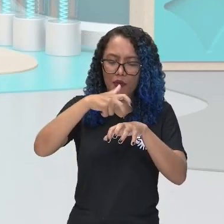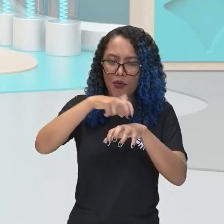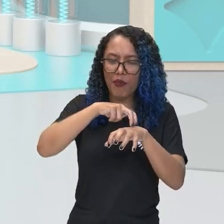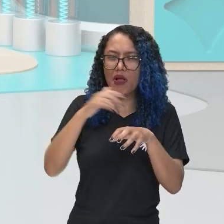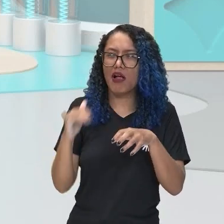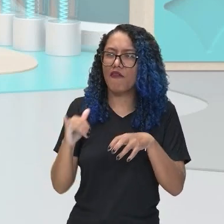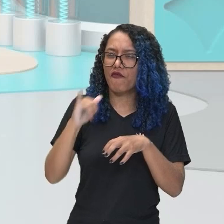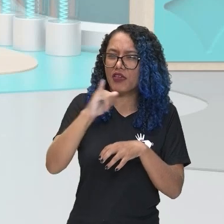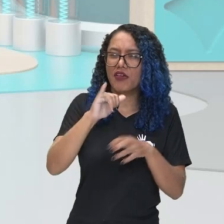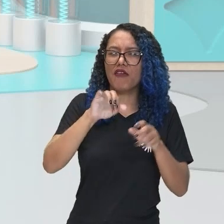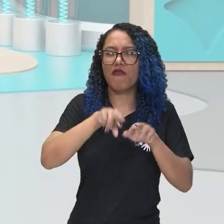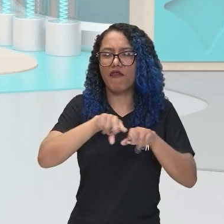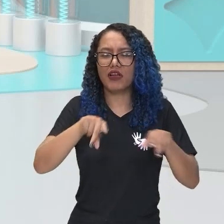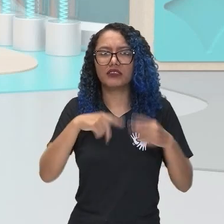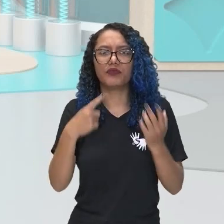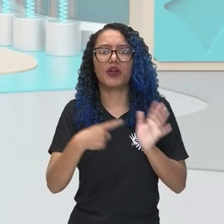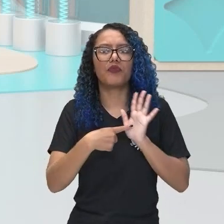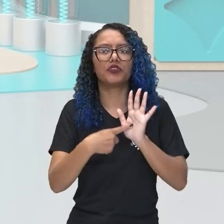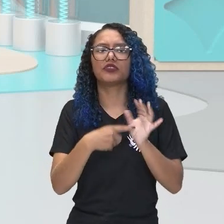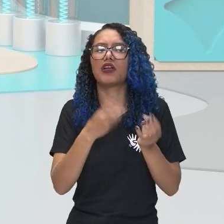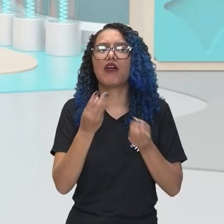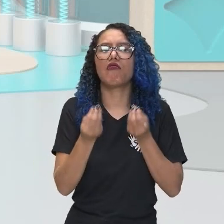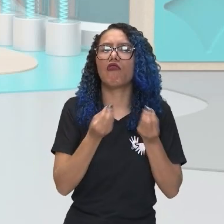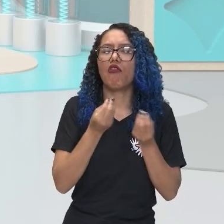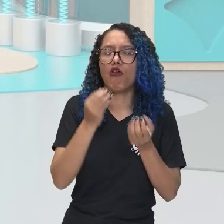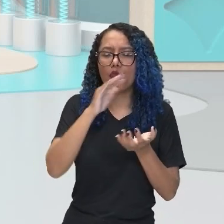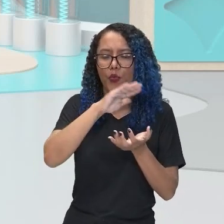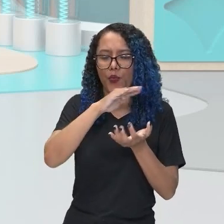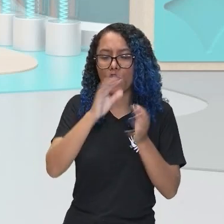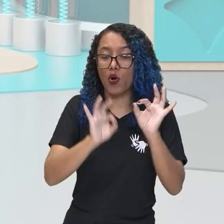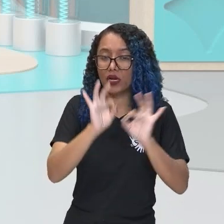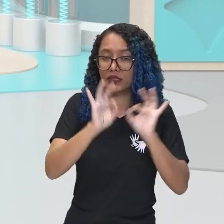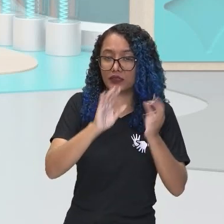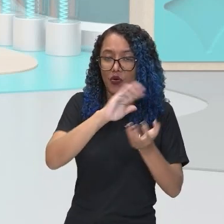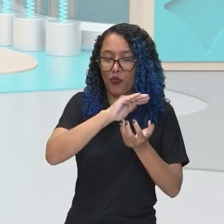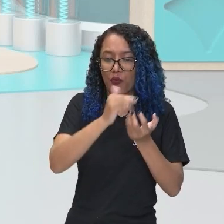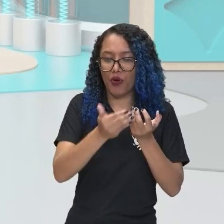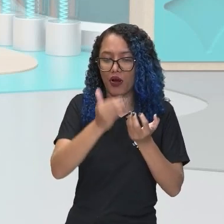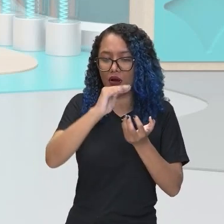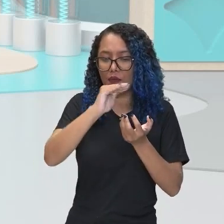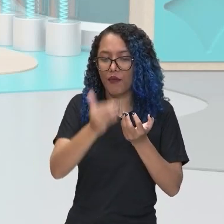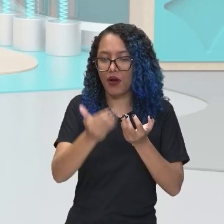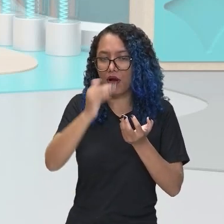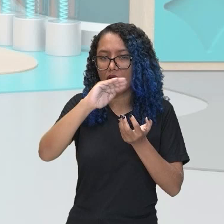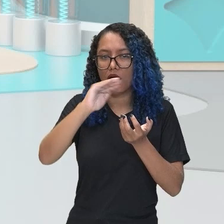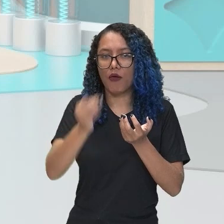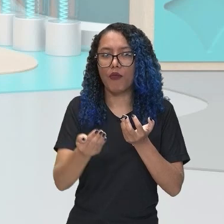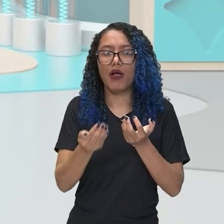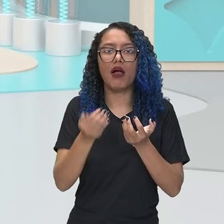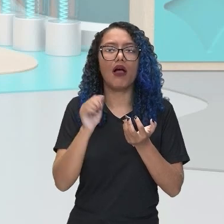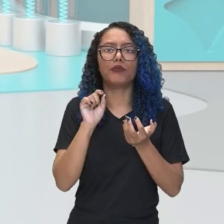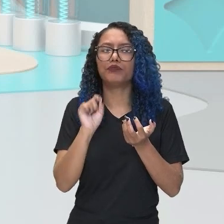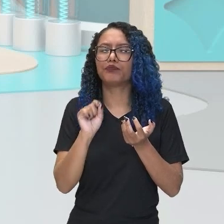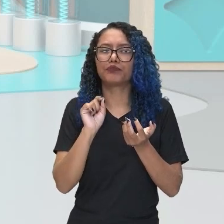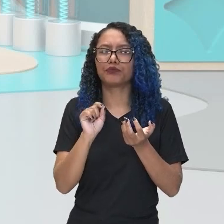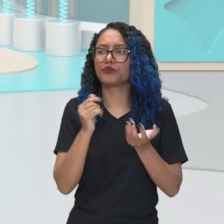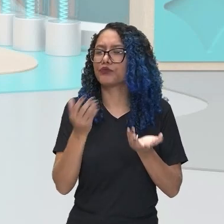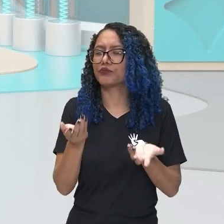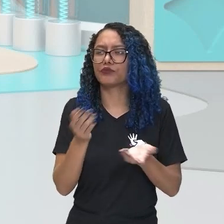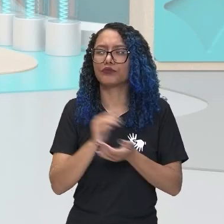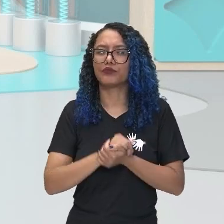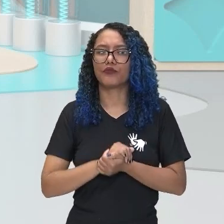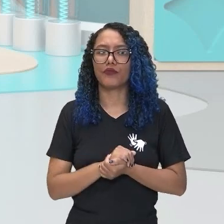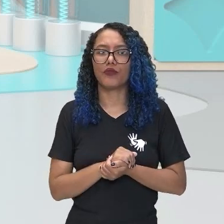para vocês como funciona essas camadas atmosféricas, eles vão indicando para você ao lado do